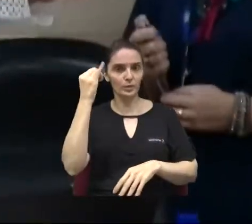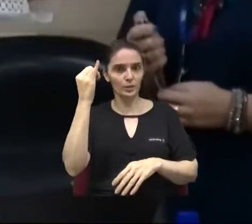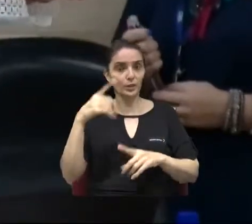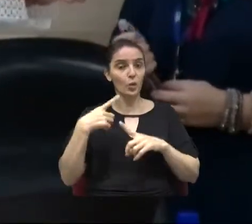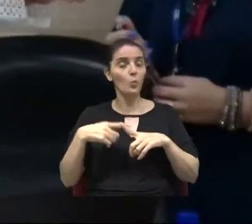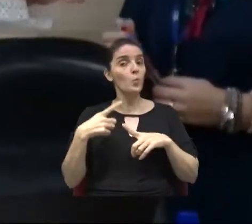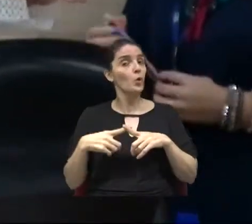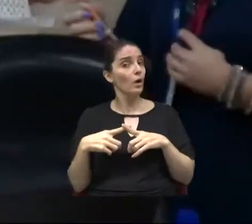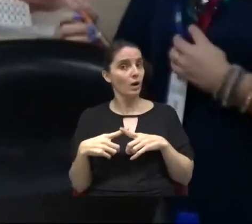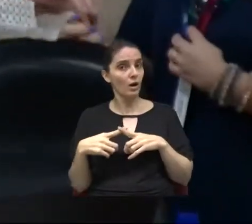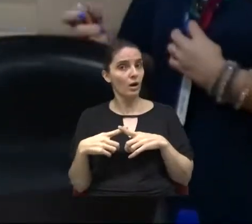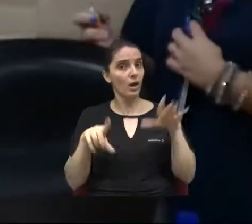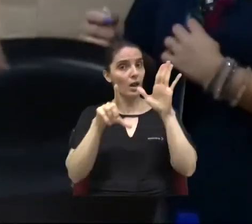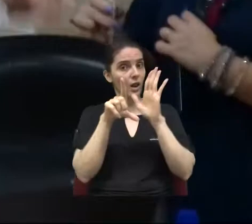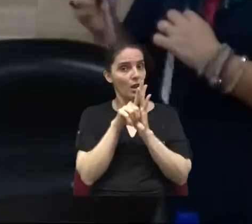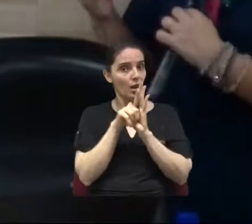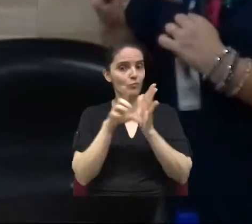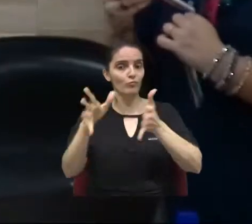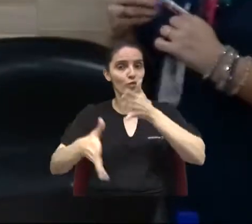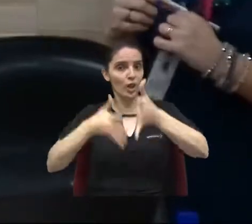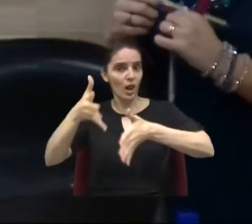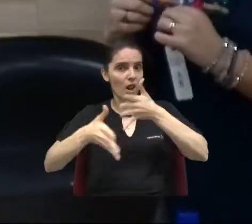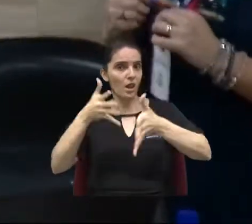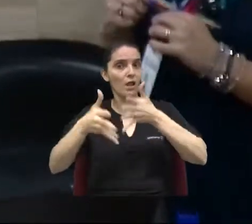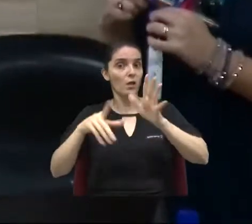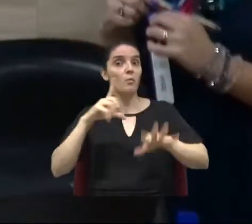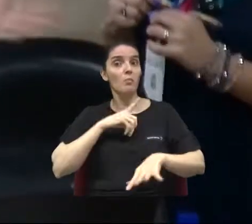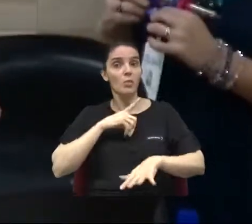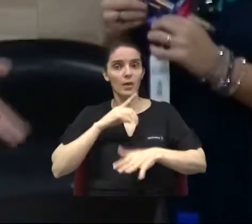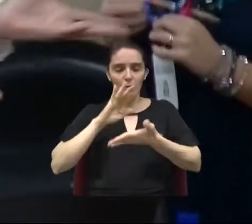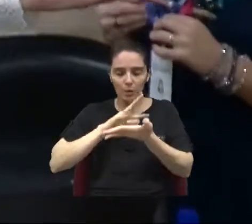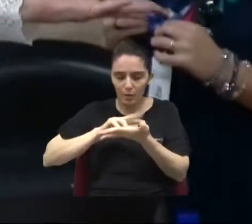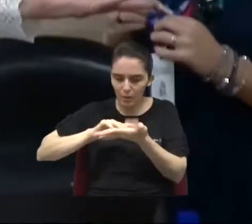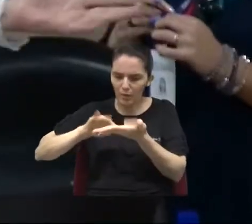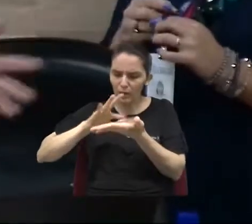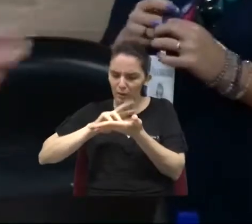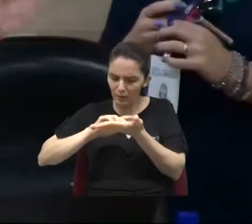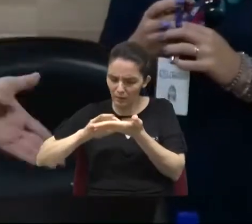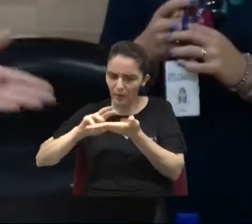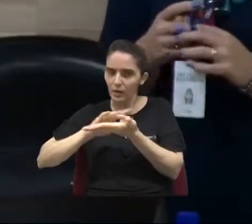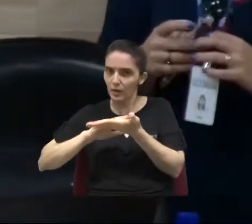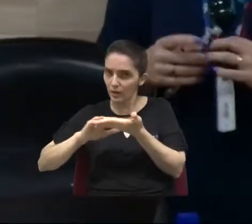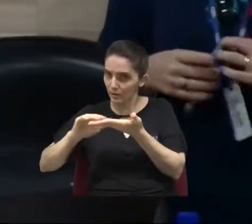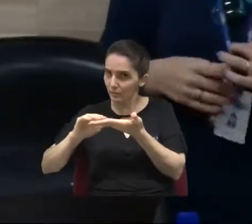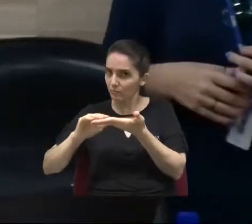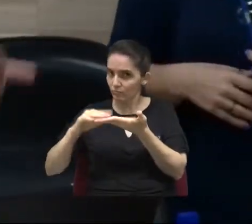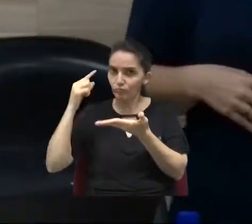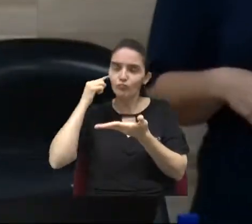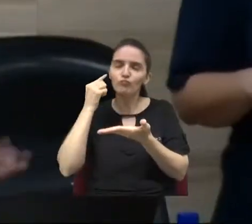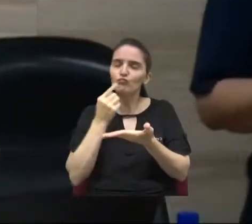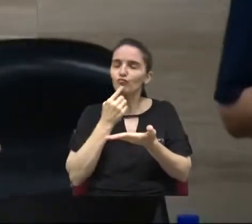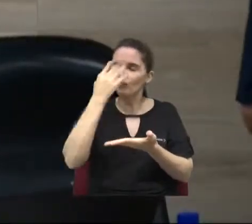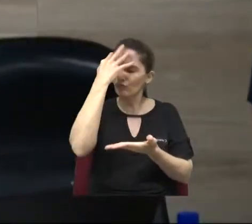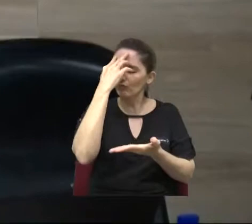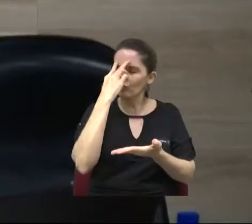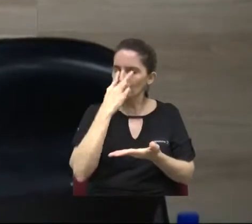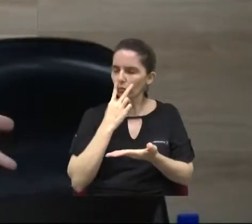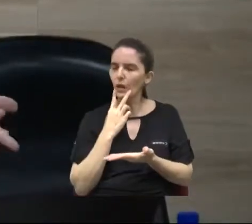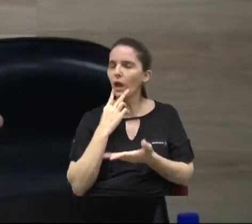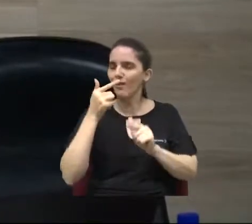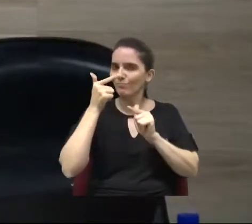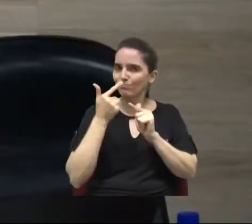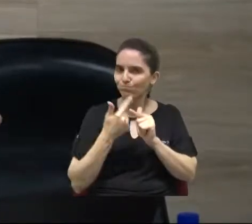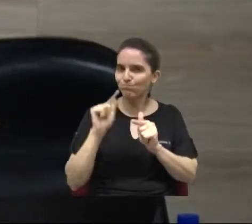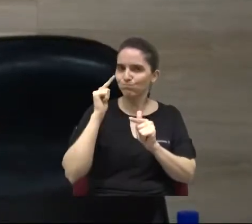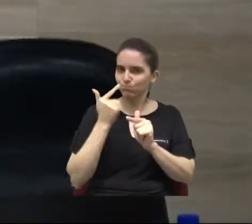além de Libras, nós temos a Libra Tátil, que nós estamos na época da surdo-cegueira, um grande problema